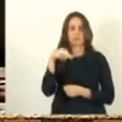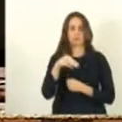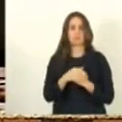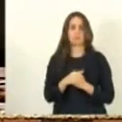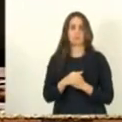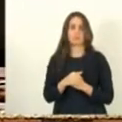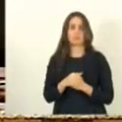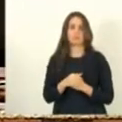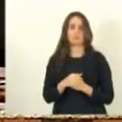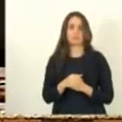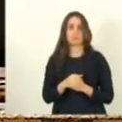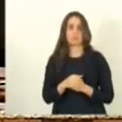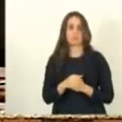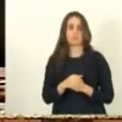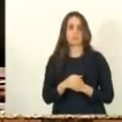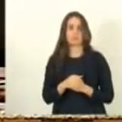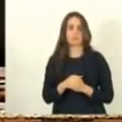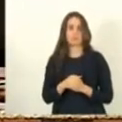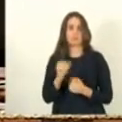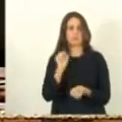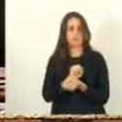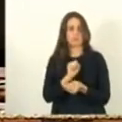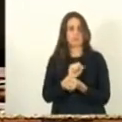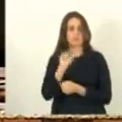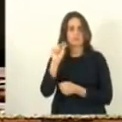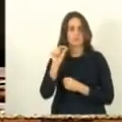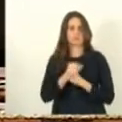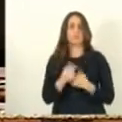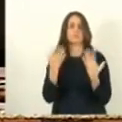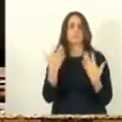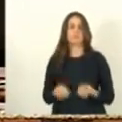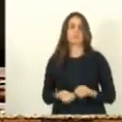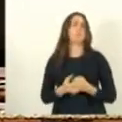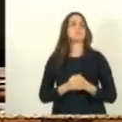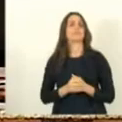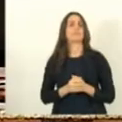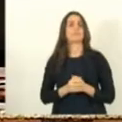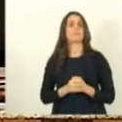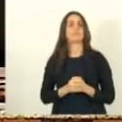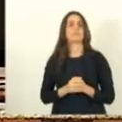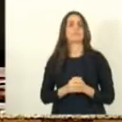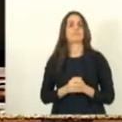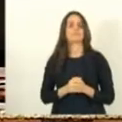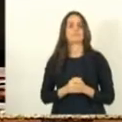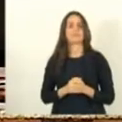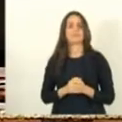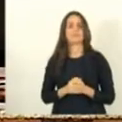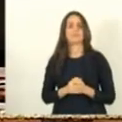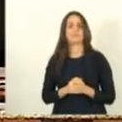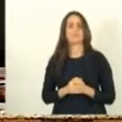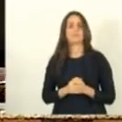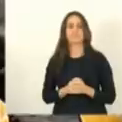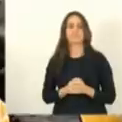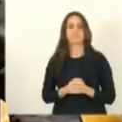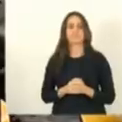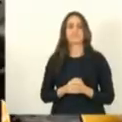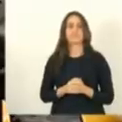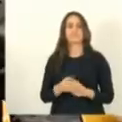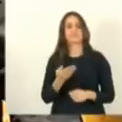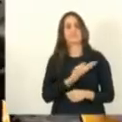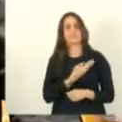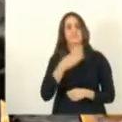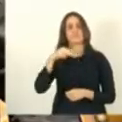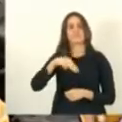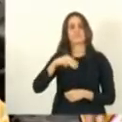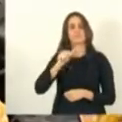Excelência disse pela ordem. Pela ordem. Guarde ou deferi-la. Deferido. Em breves palavras, se manifeste. Já tinha encerrado a discussão. Querido amigo